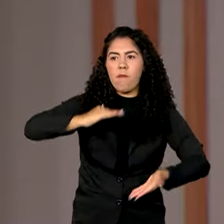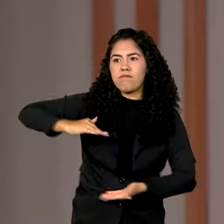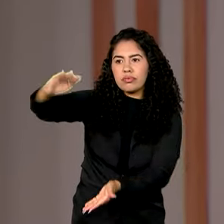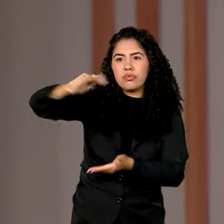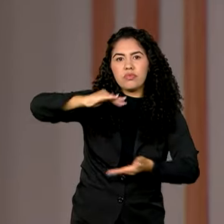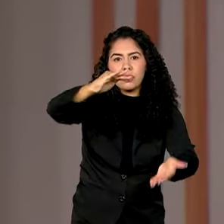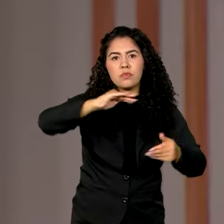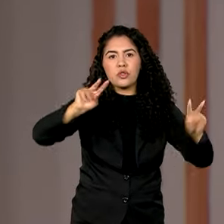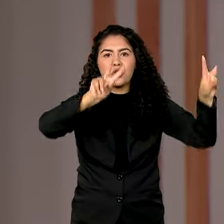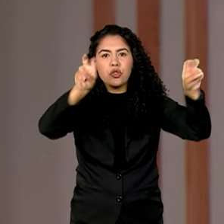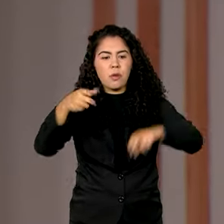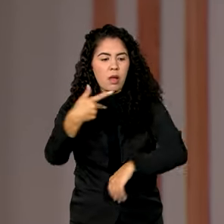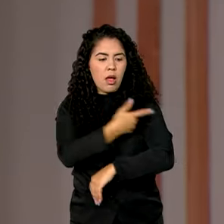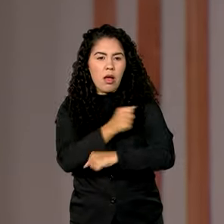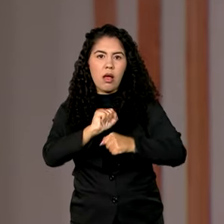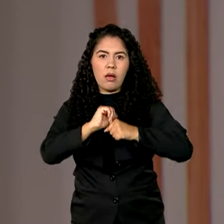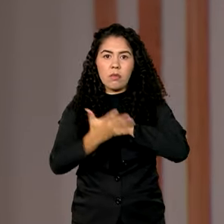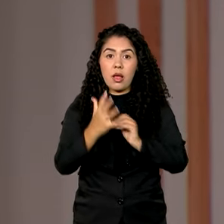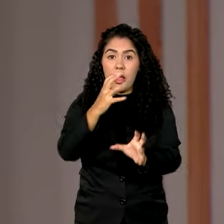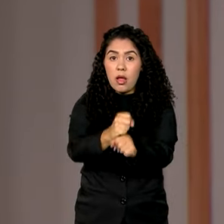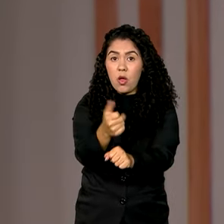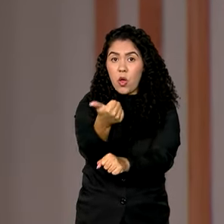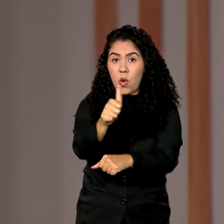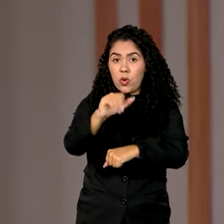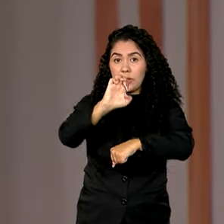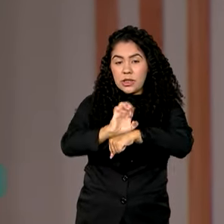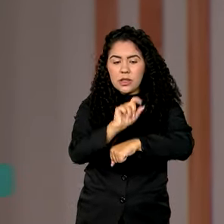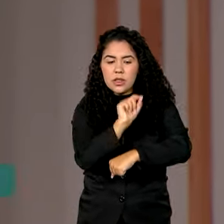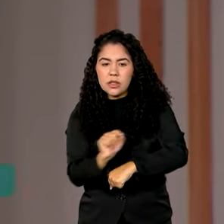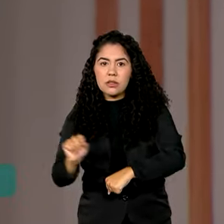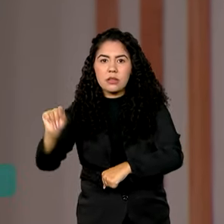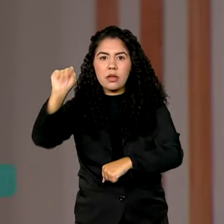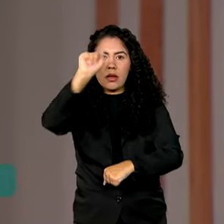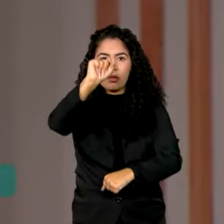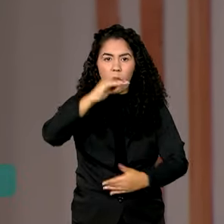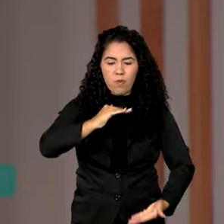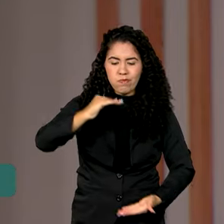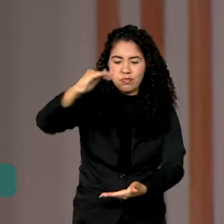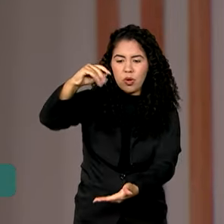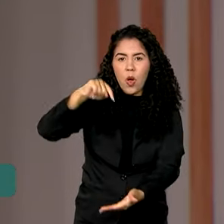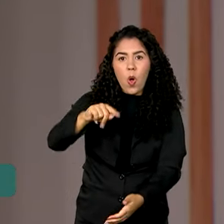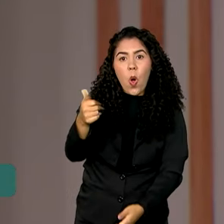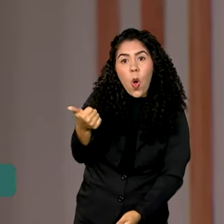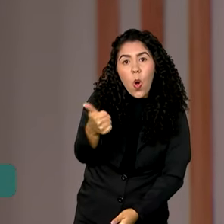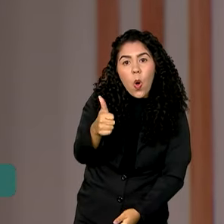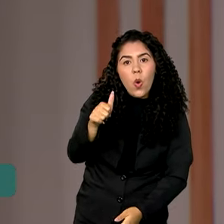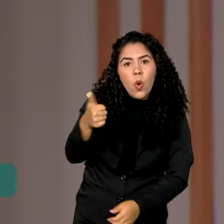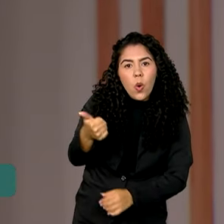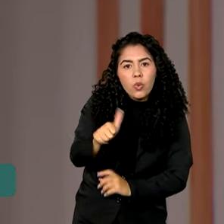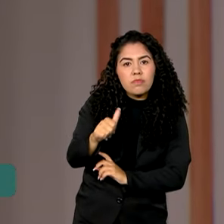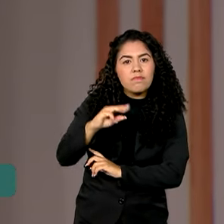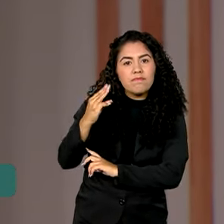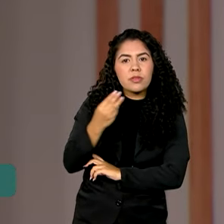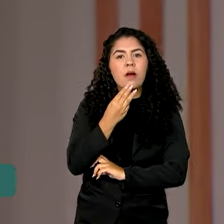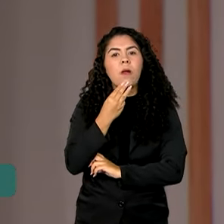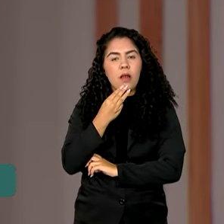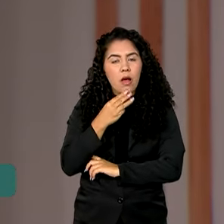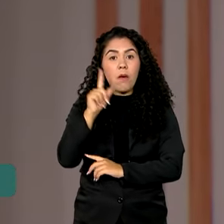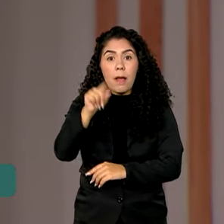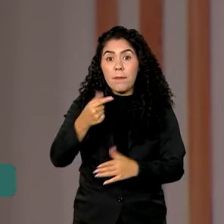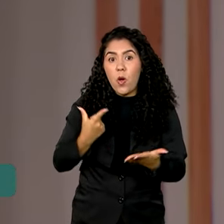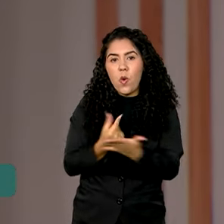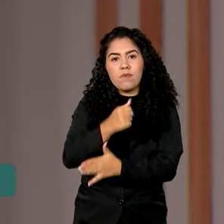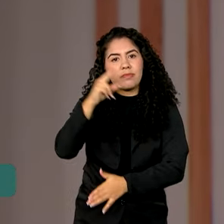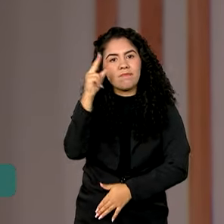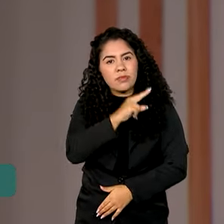a Covid-19 para 11 estados. O lote de 1 milhão e 200 mil doses é parte de uma compra emergencial.